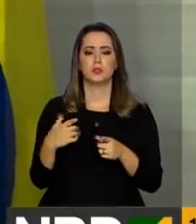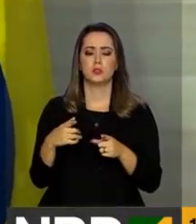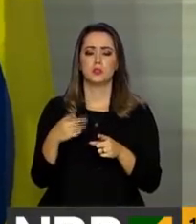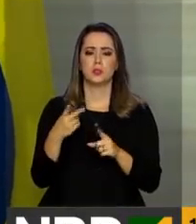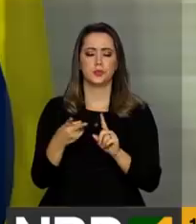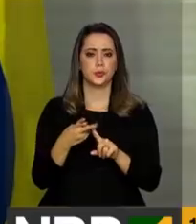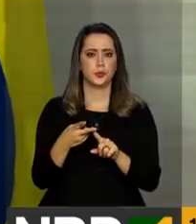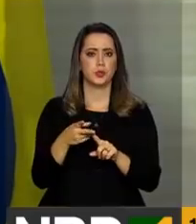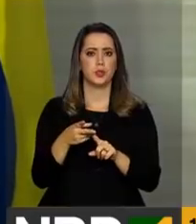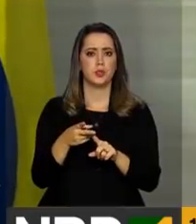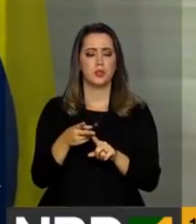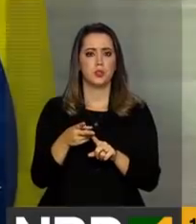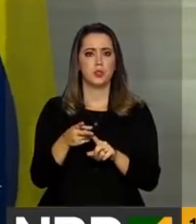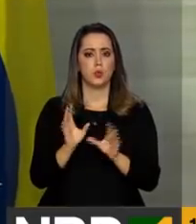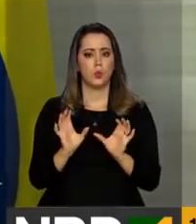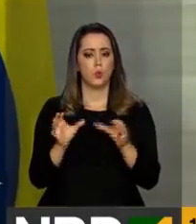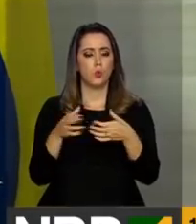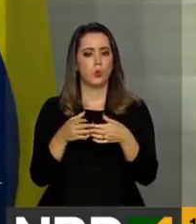que impede